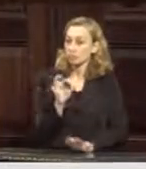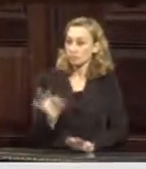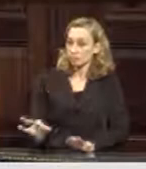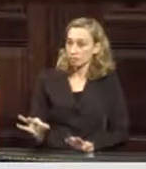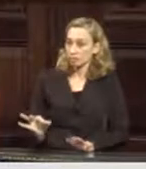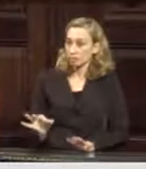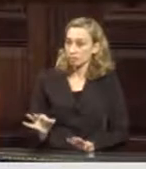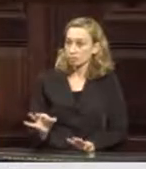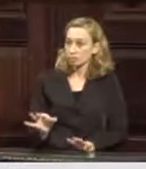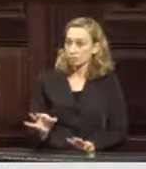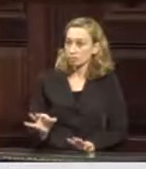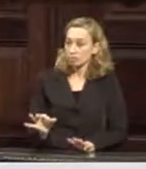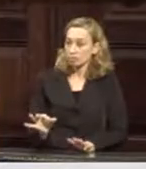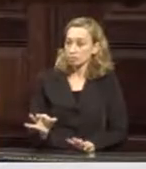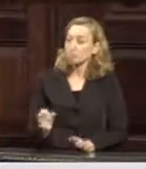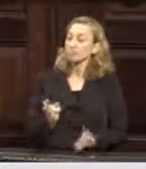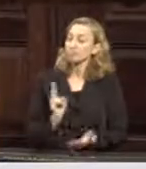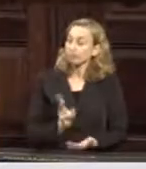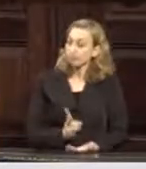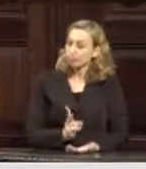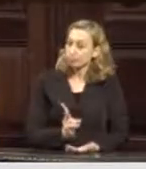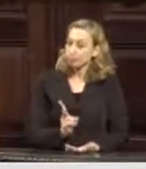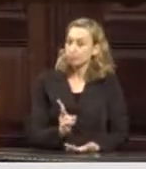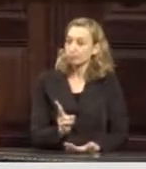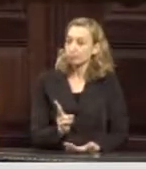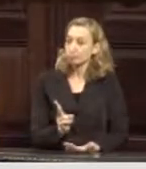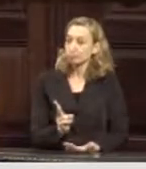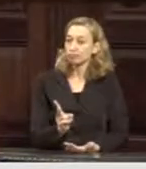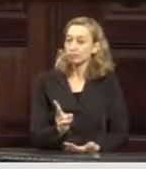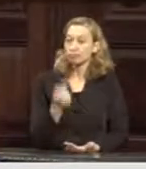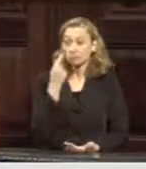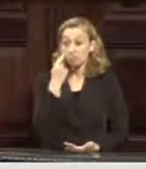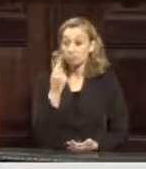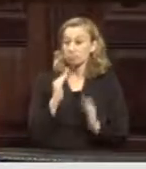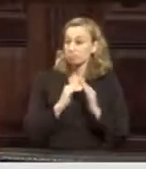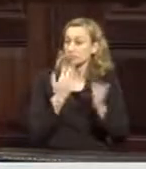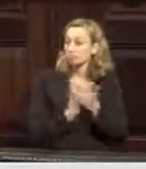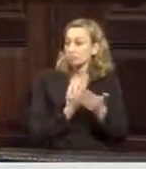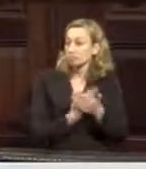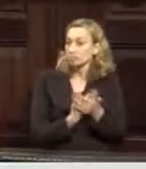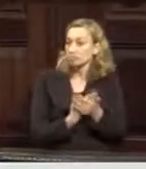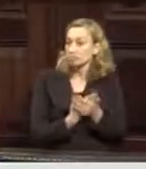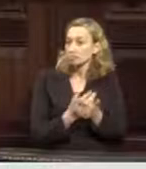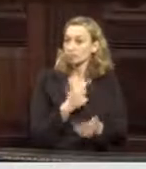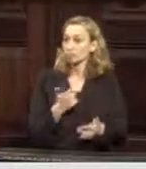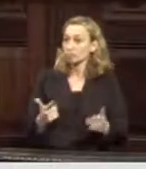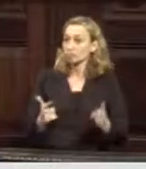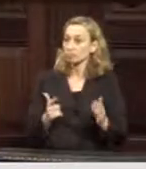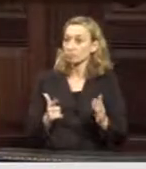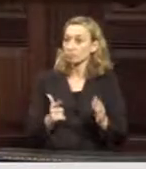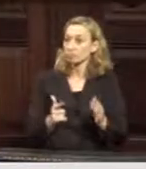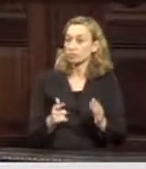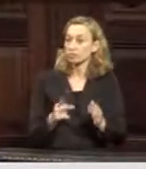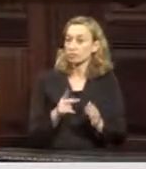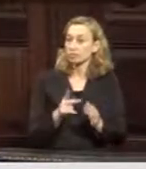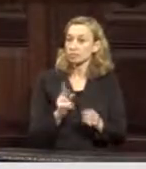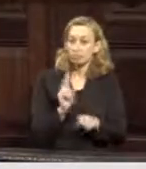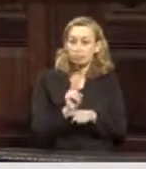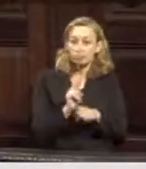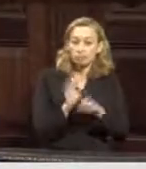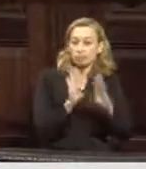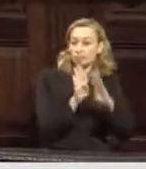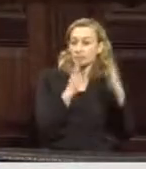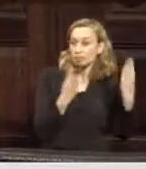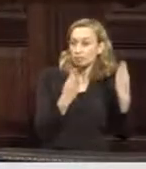mínimo constitucional, ainda assim você tem as escolas sem portaria, você tem as escolas sem serviço de limpeza, você